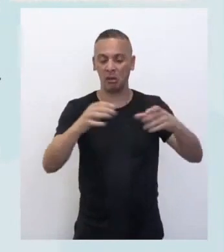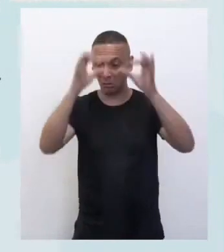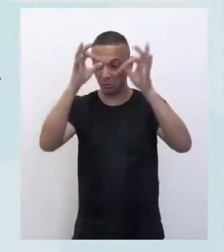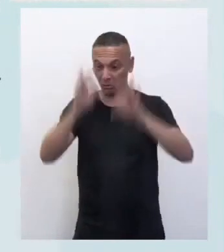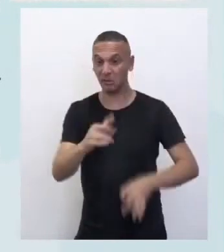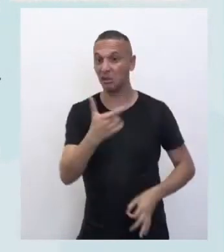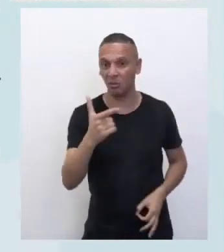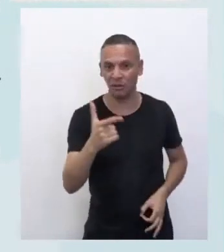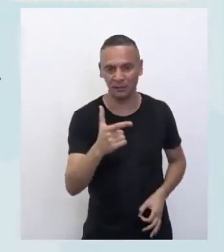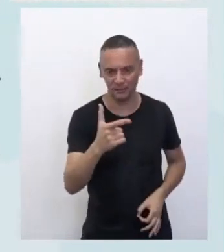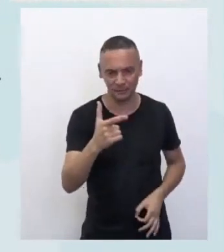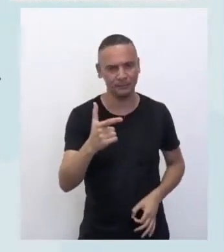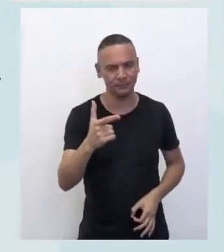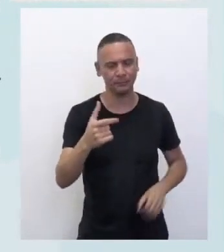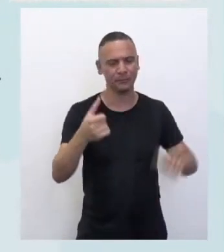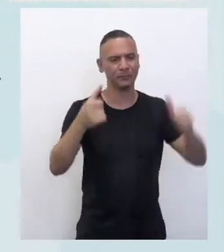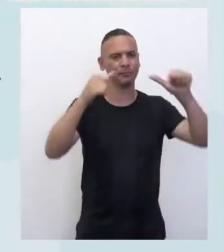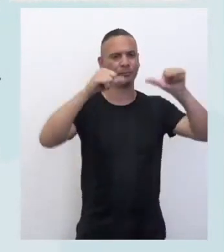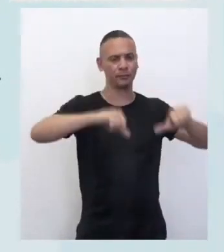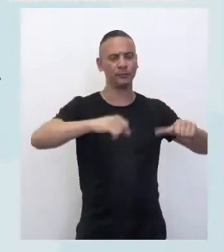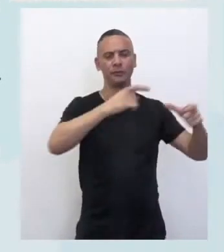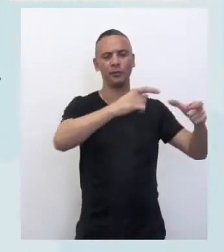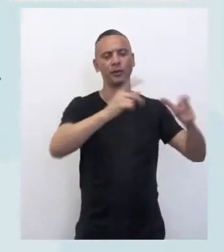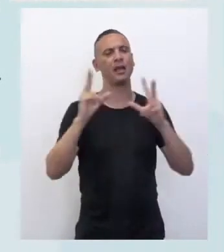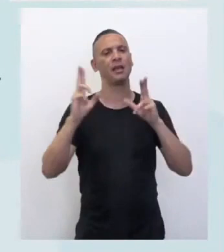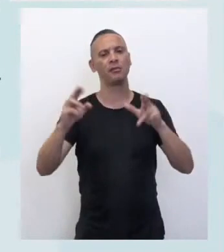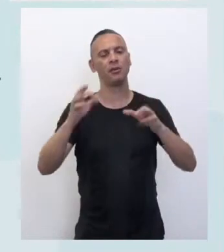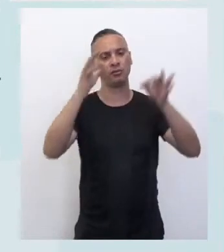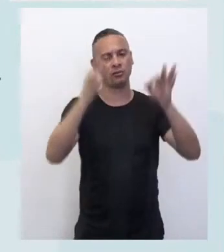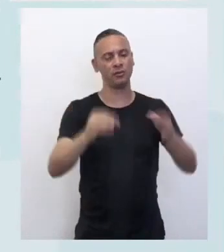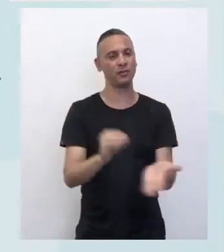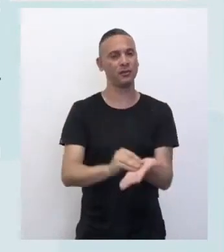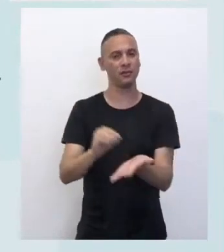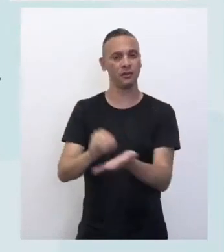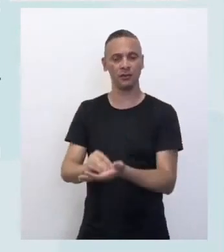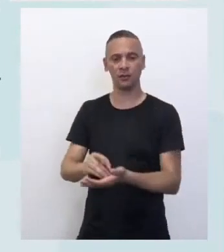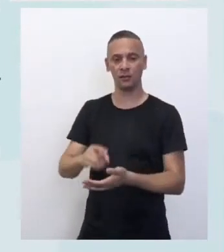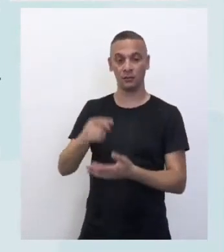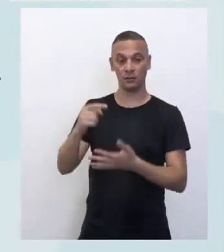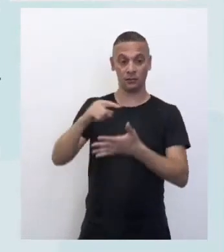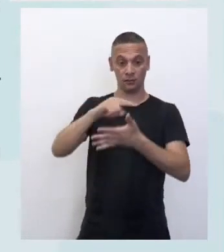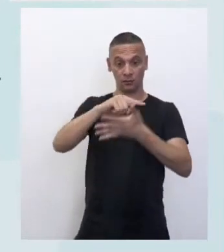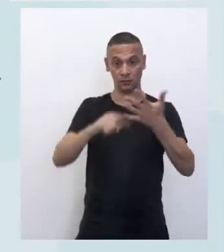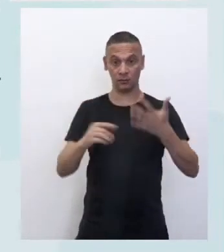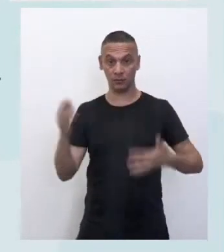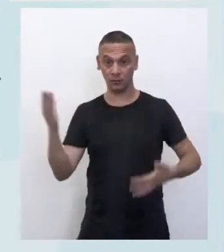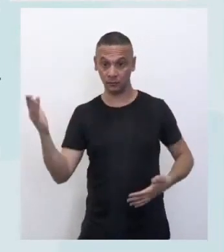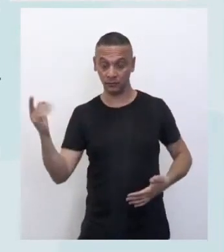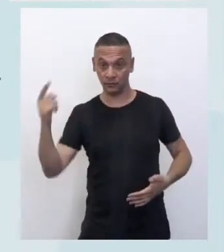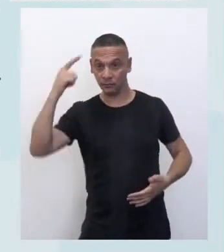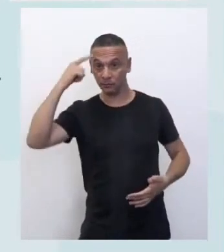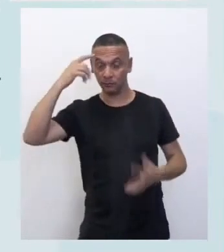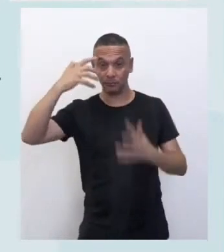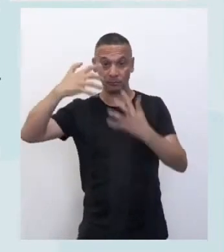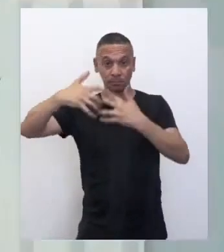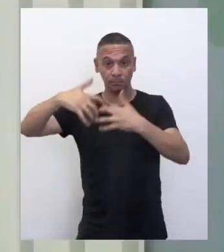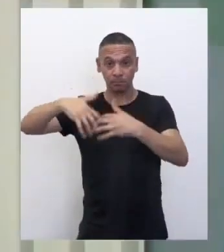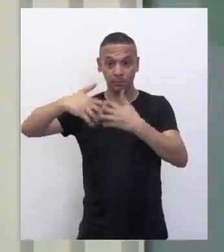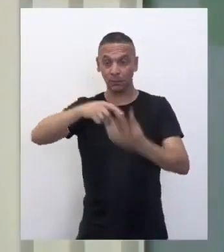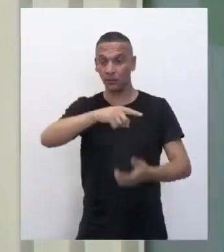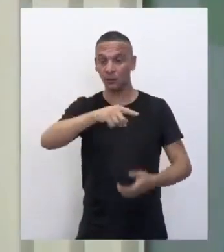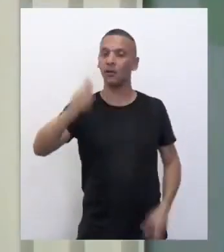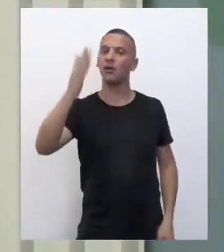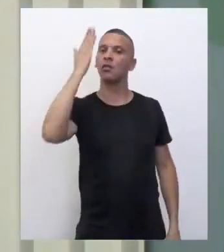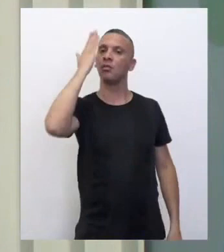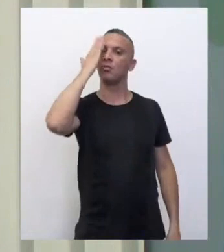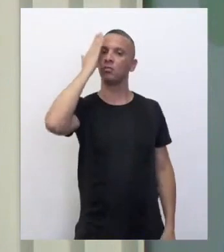à justiça em todo lugar. Todos esses pensamentos eu trouxe aqui na esperança de que vocês entendam o